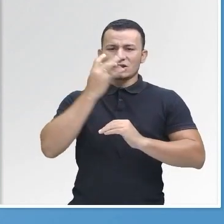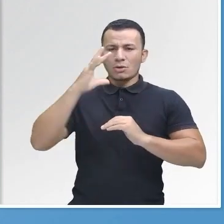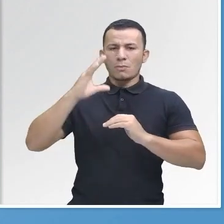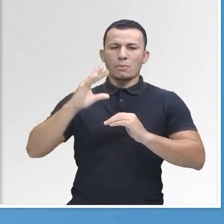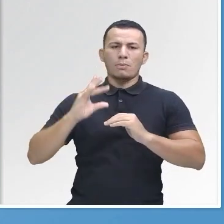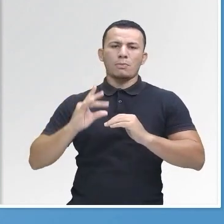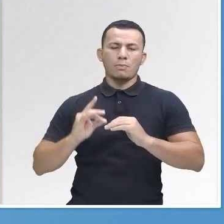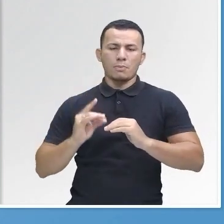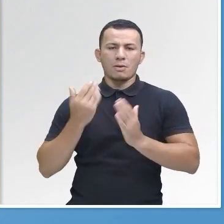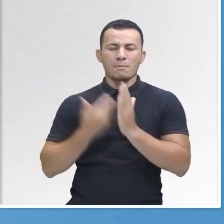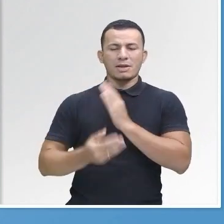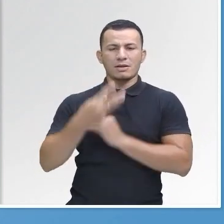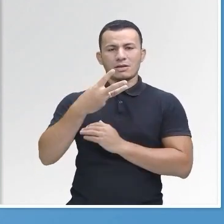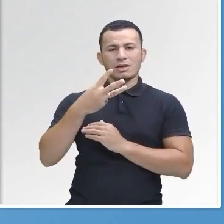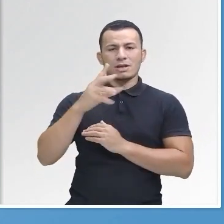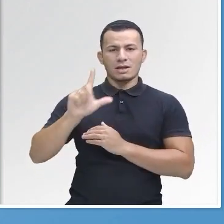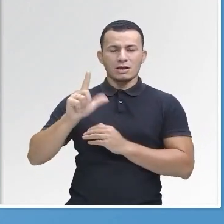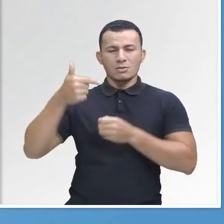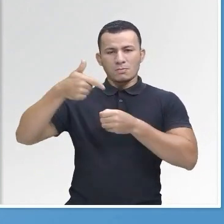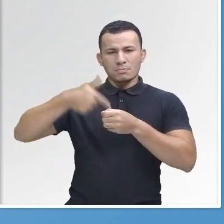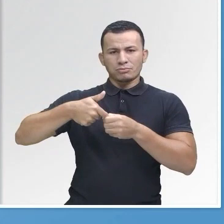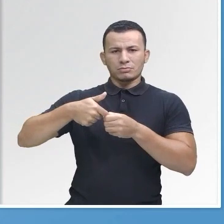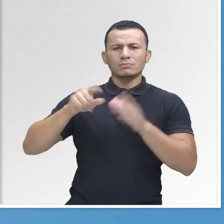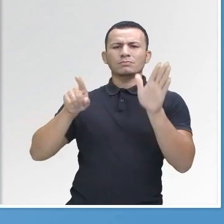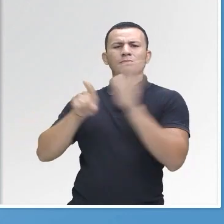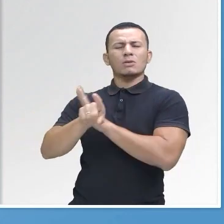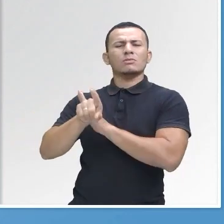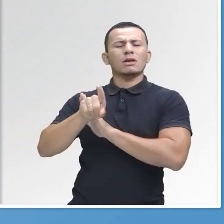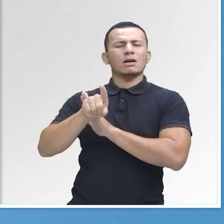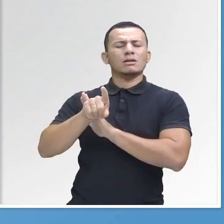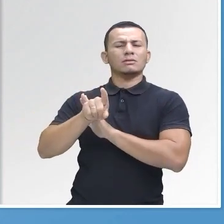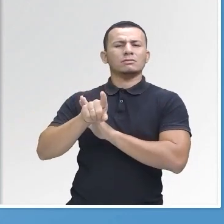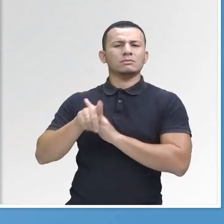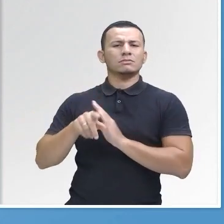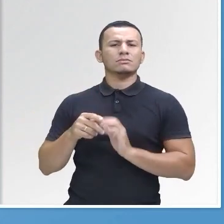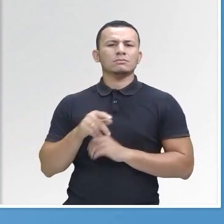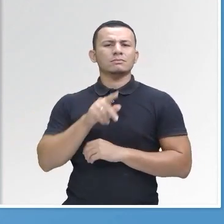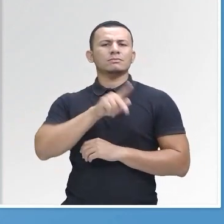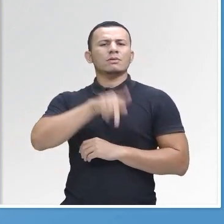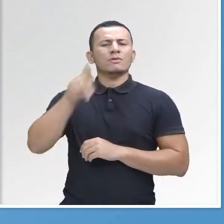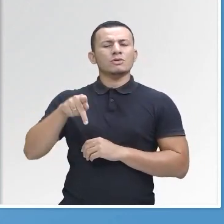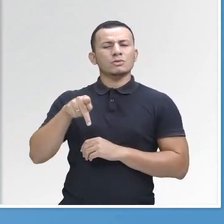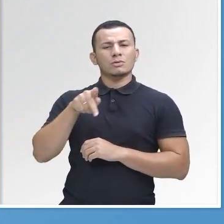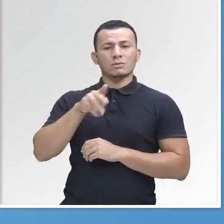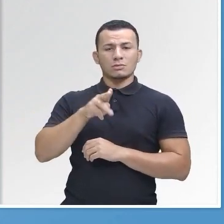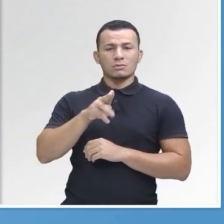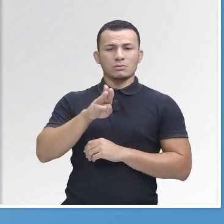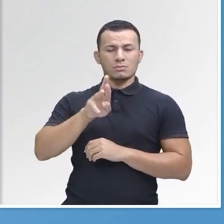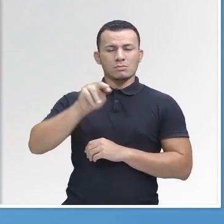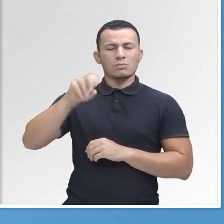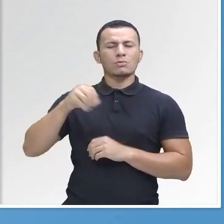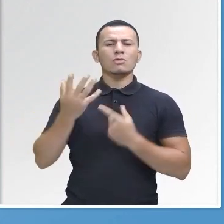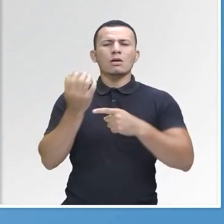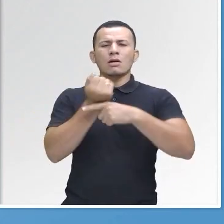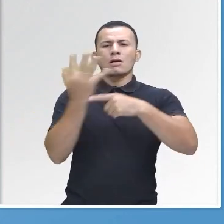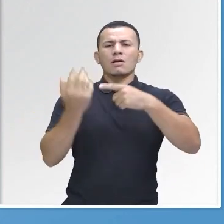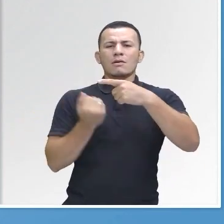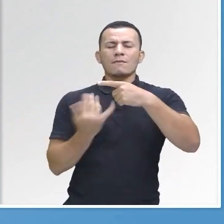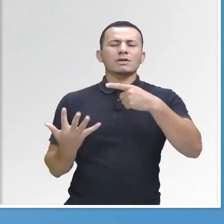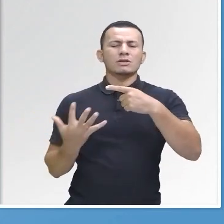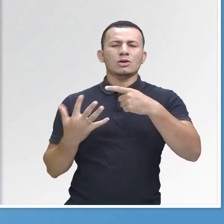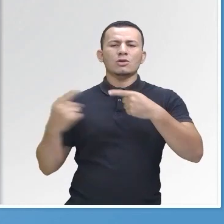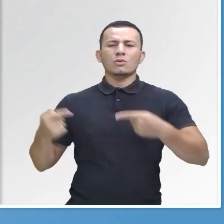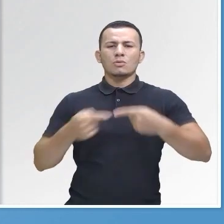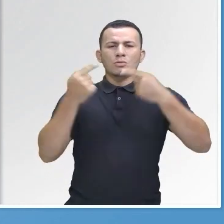combustível. João então pergunta ao aula em casa. Professor Bruno, qual a fração que corresponde ao total